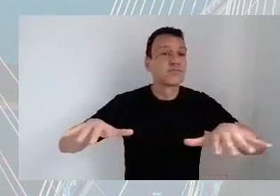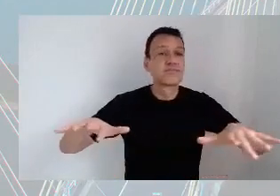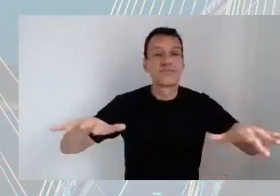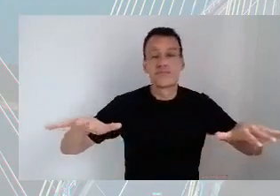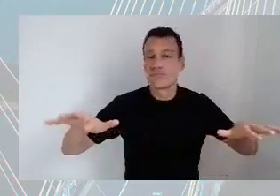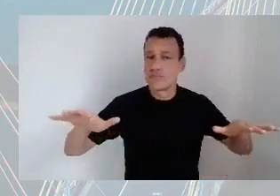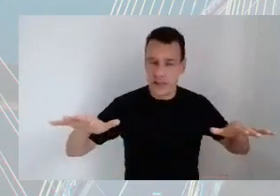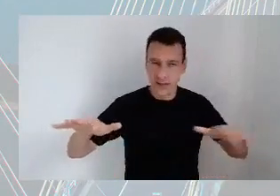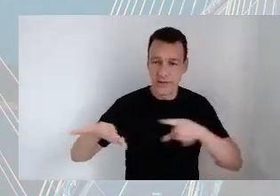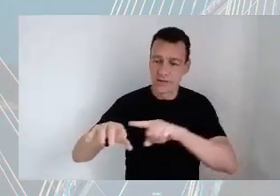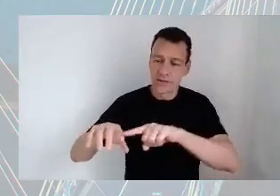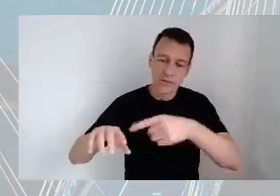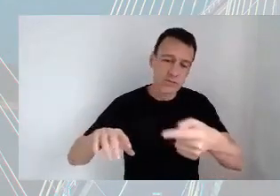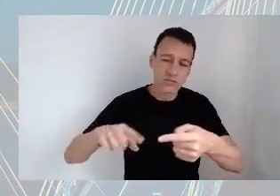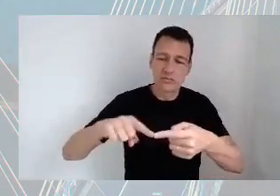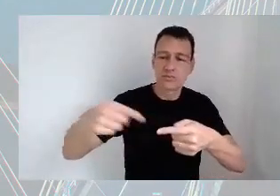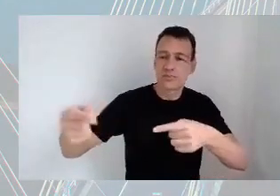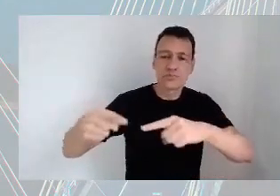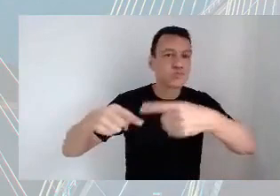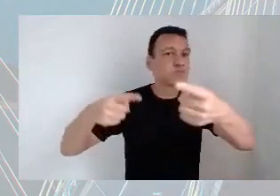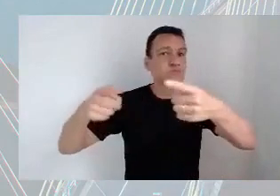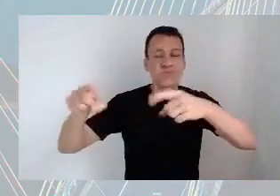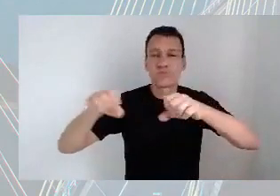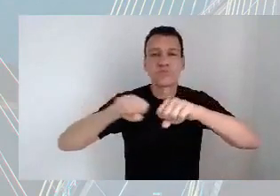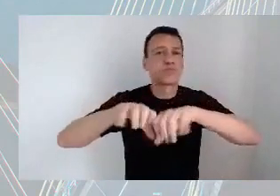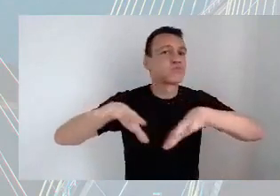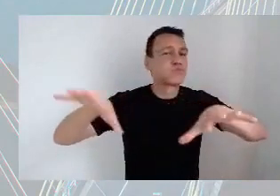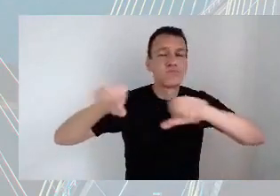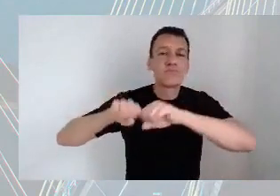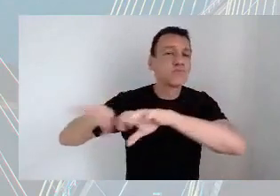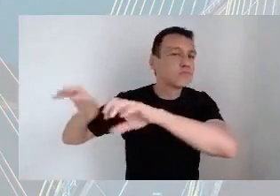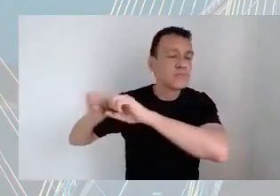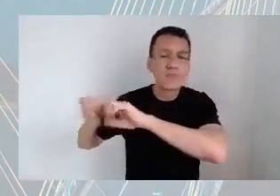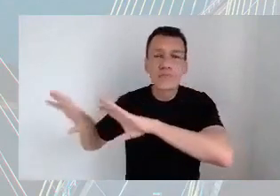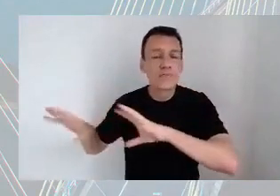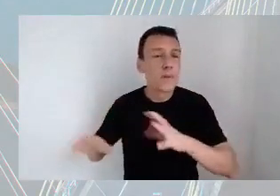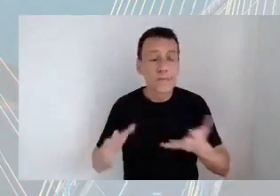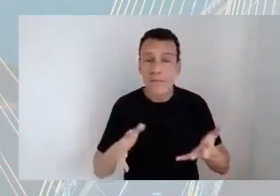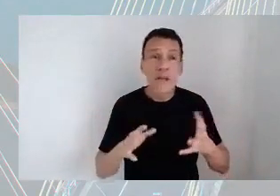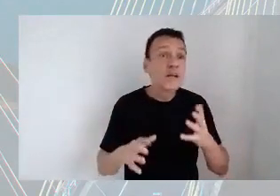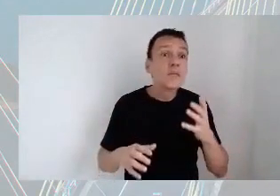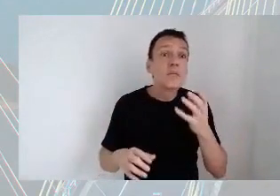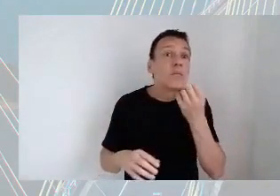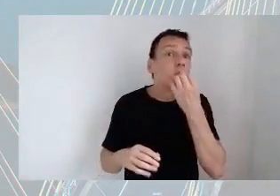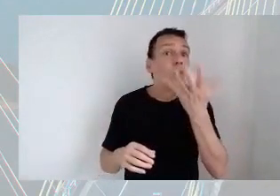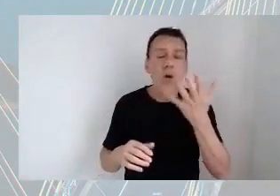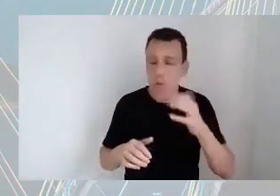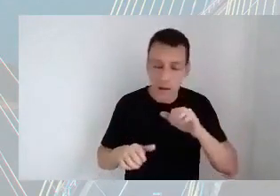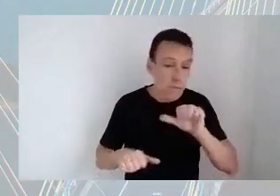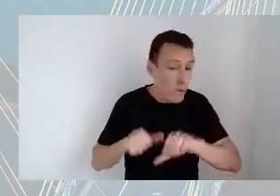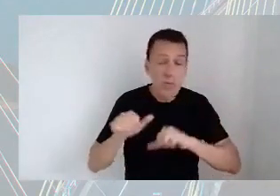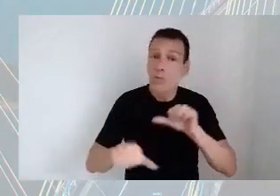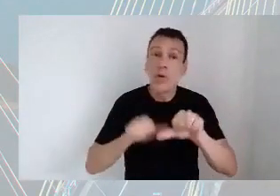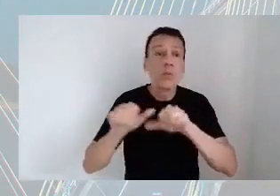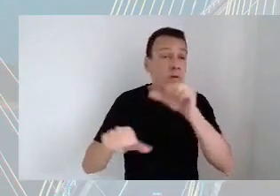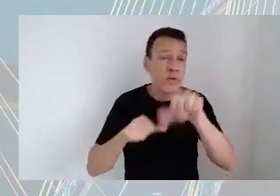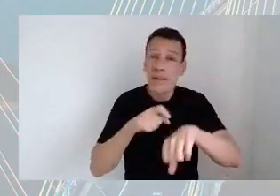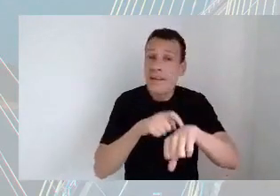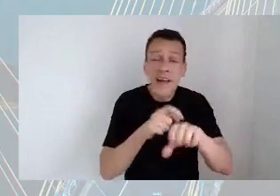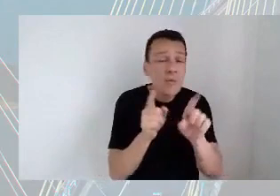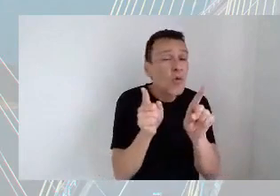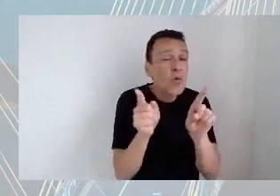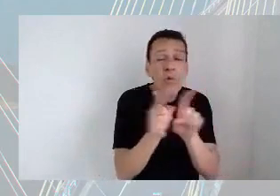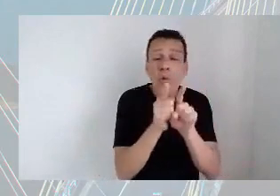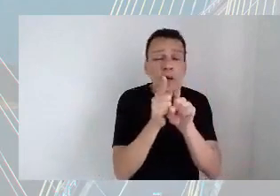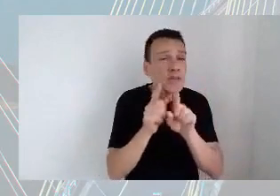para outras áreas, e a gente conseguiu ver algumas mudanças muito legais aí, ao longo de um tempo até curto, né, considerando toda a jornada.